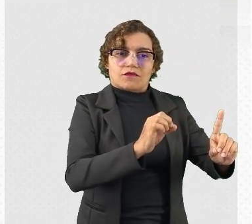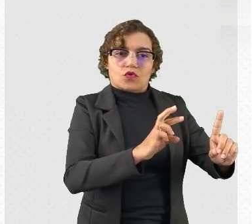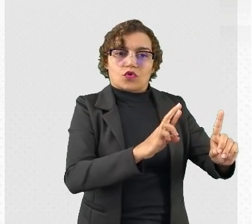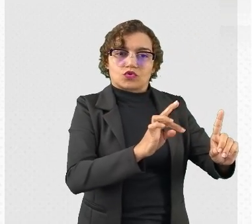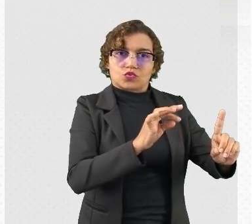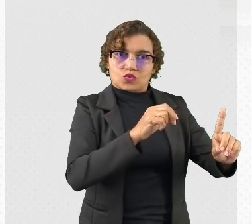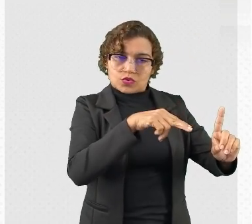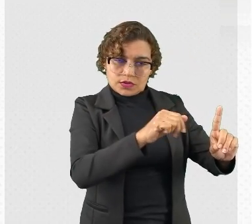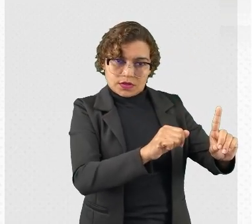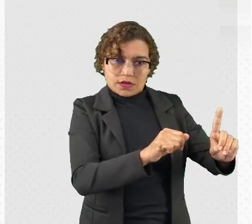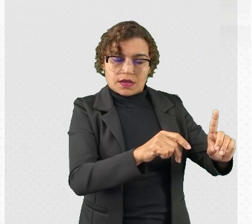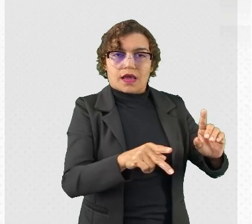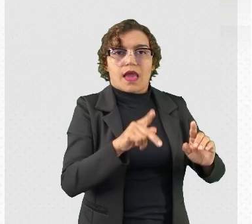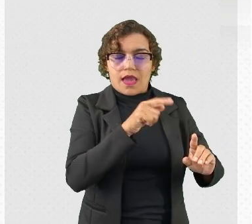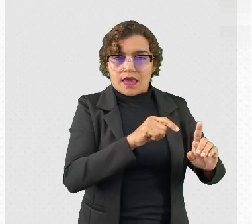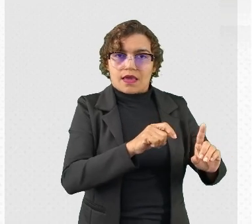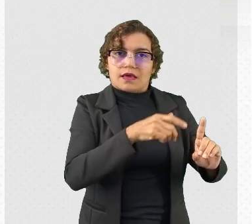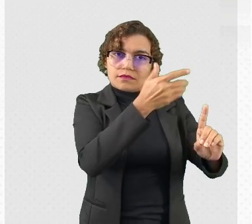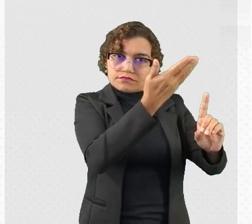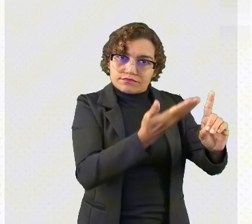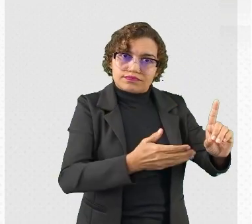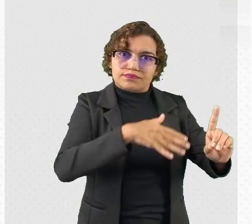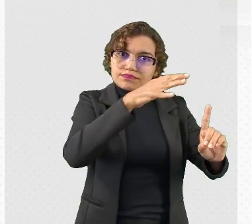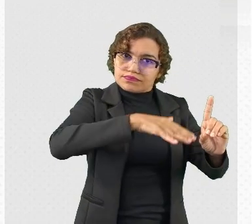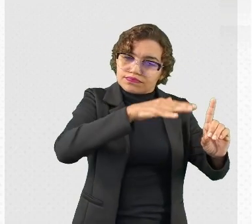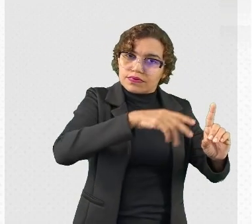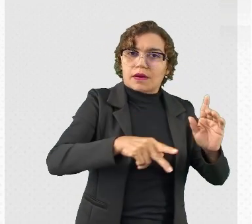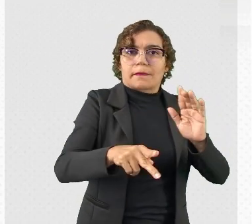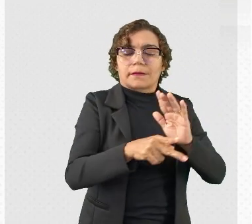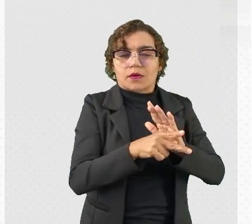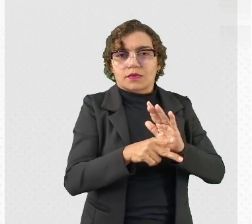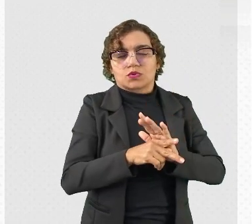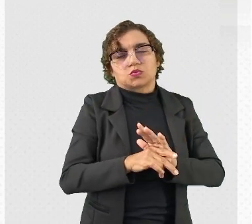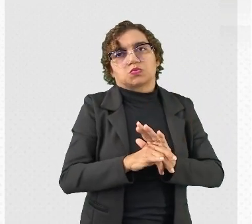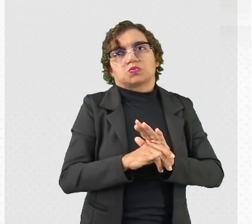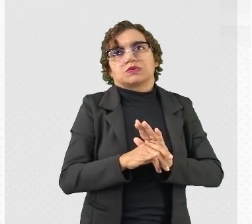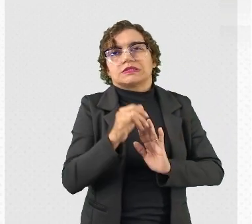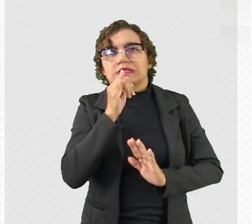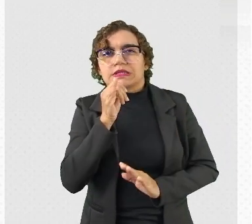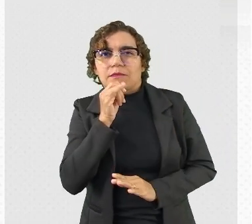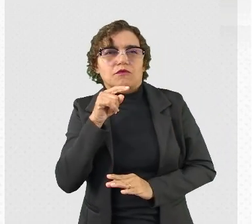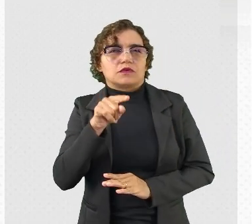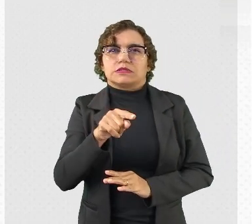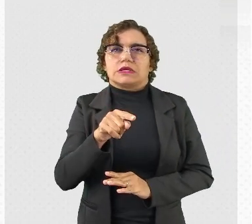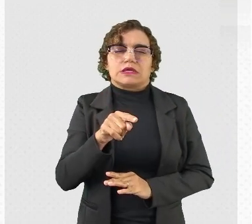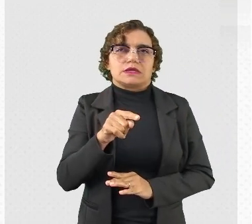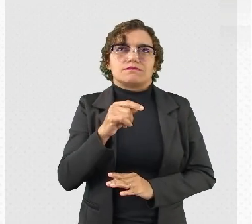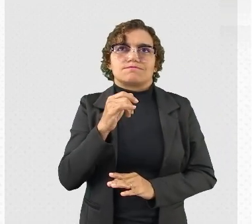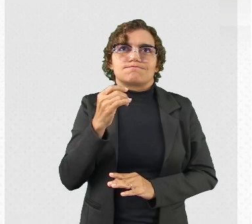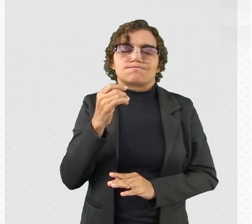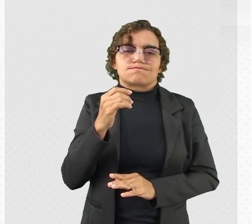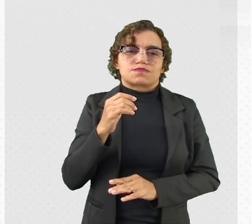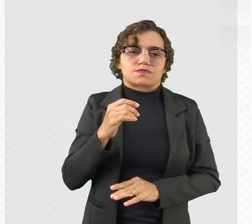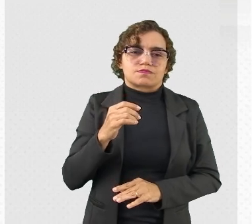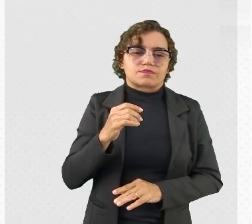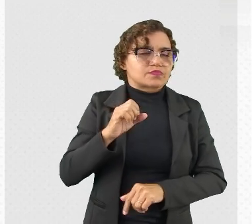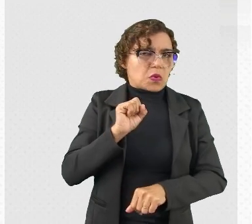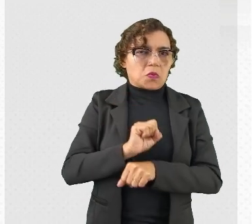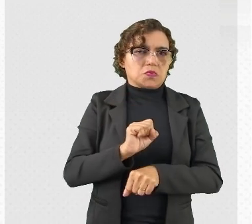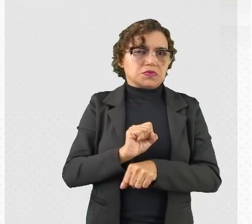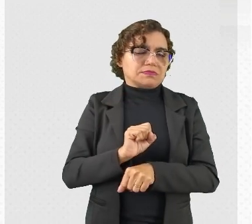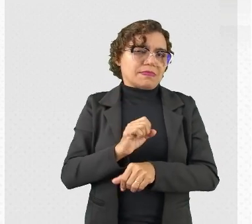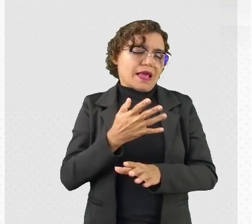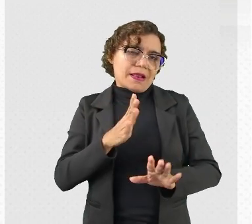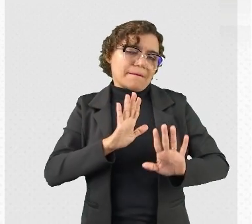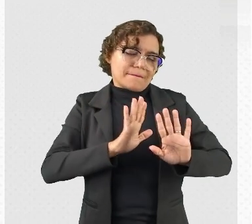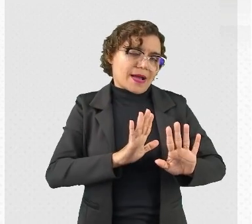deusa do inesperado. A deusa Fortuna é a deusa do acaso. Então, se tu segue algum deus, lá na Grécia Antiga,